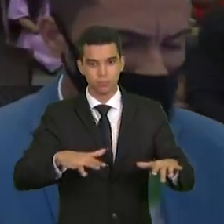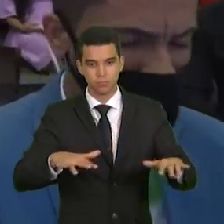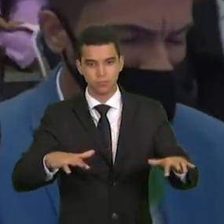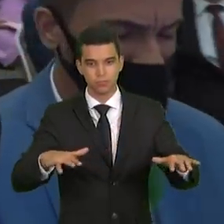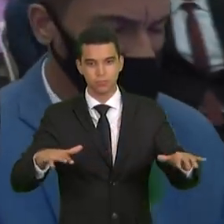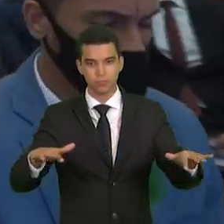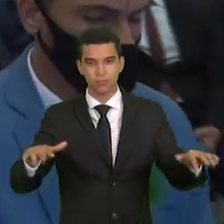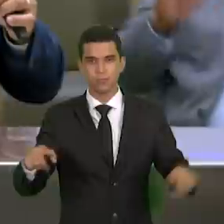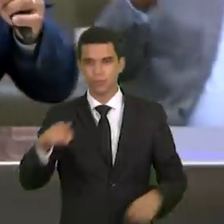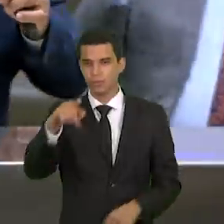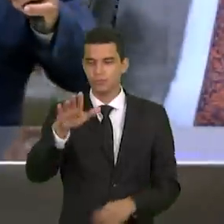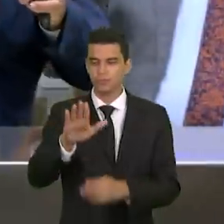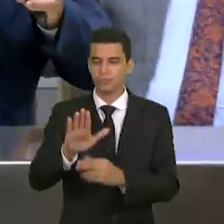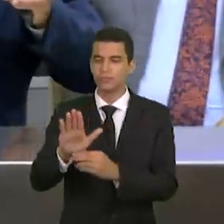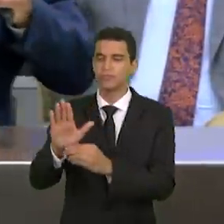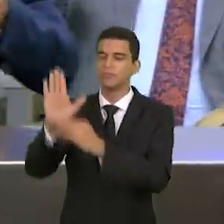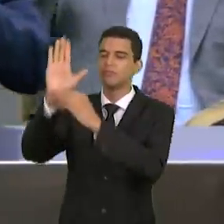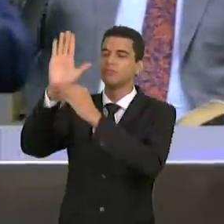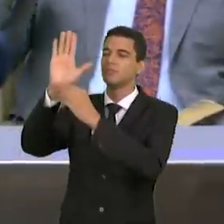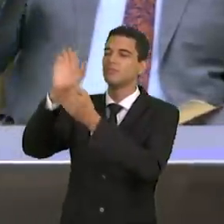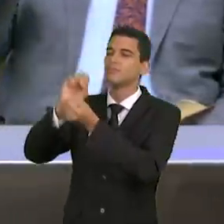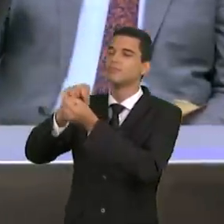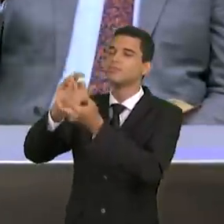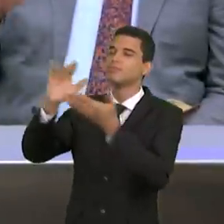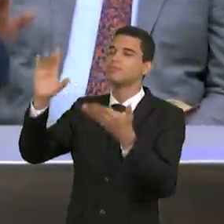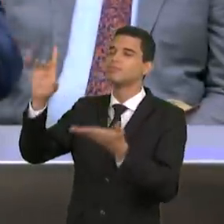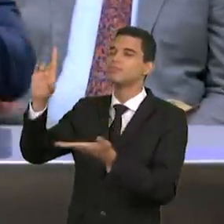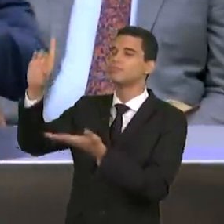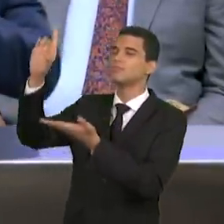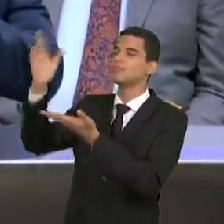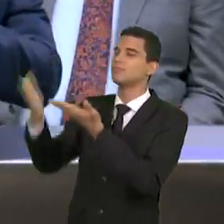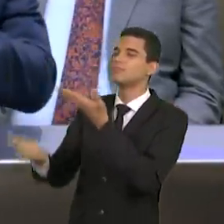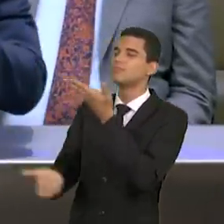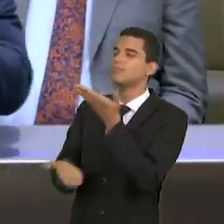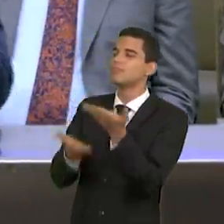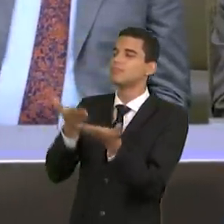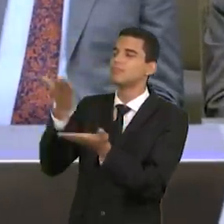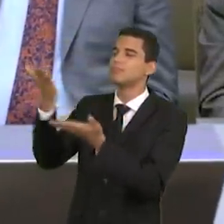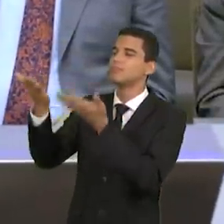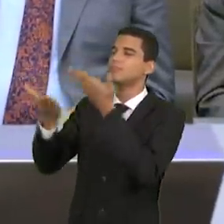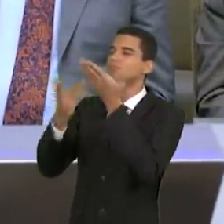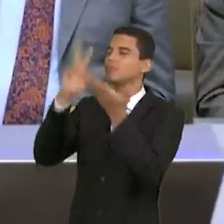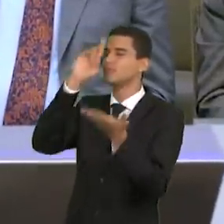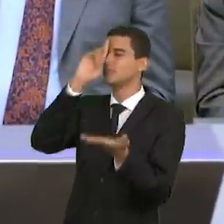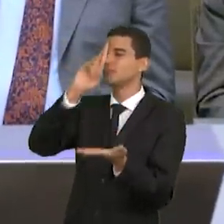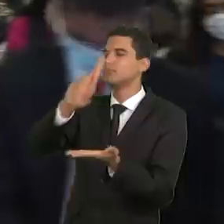Exalta a Deus. Abre a tua boca e exalta o Senhor.